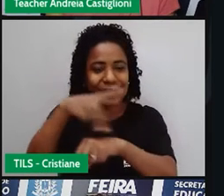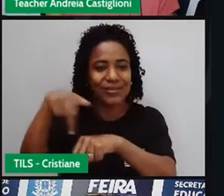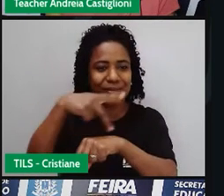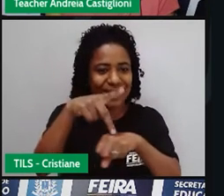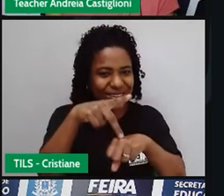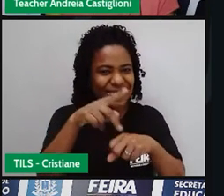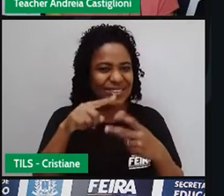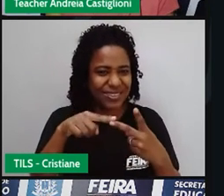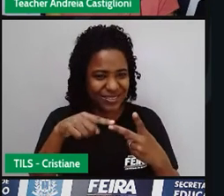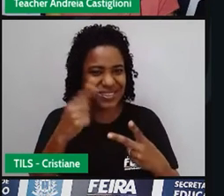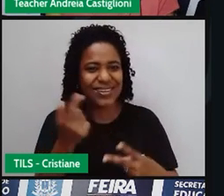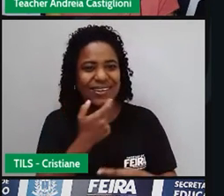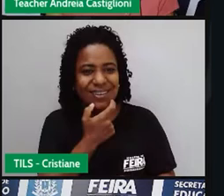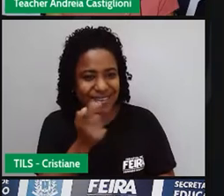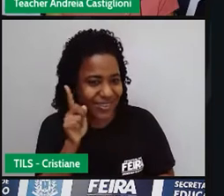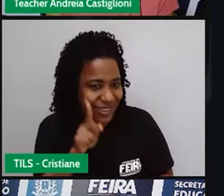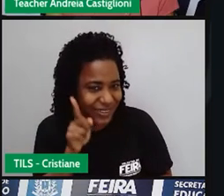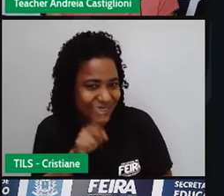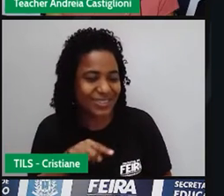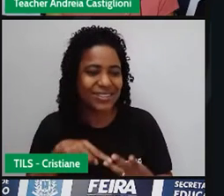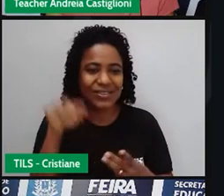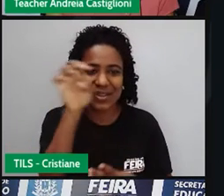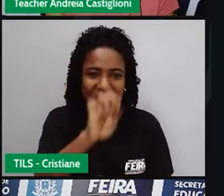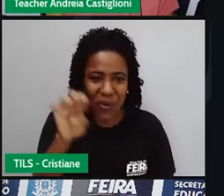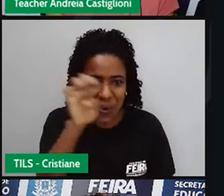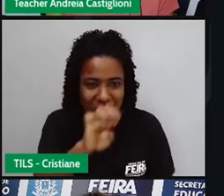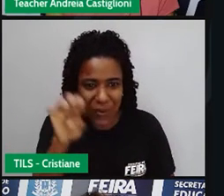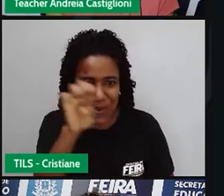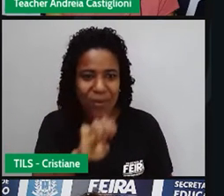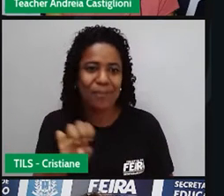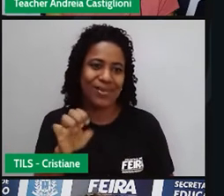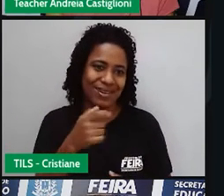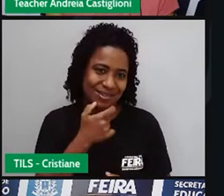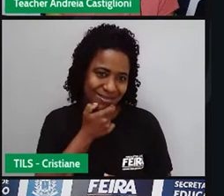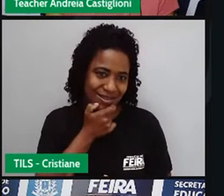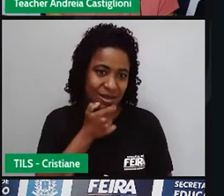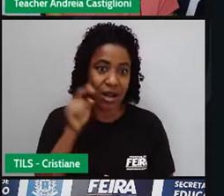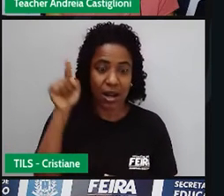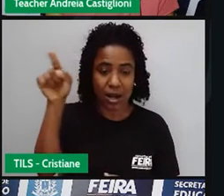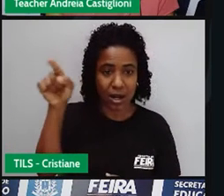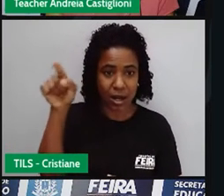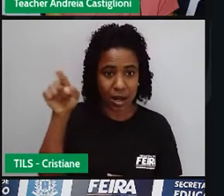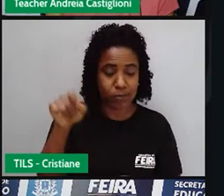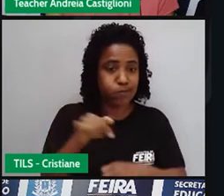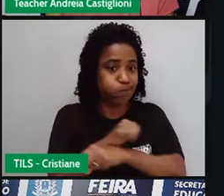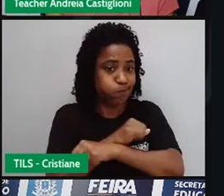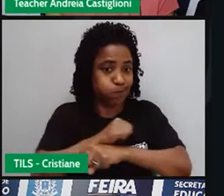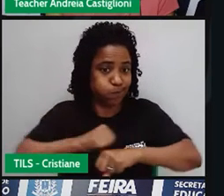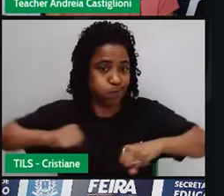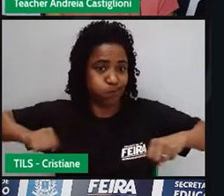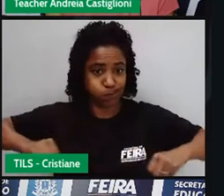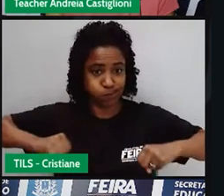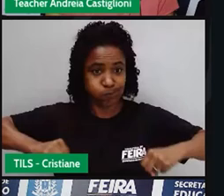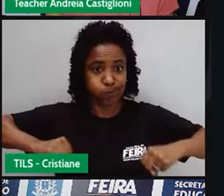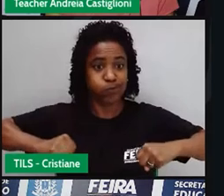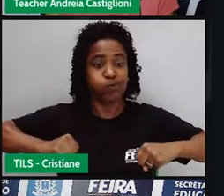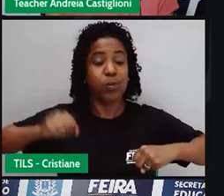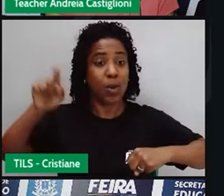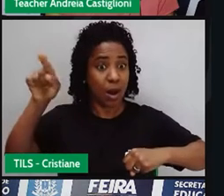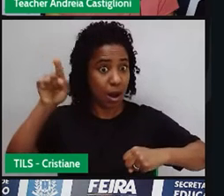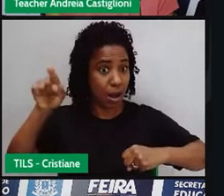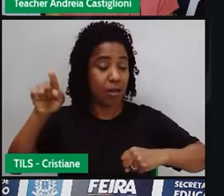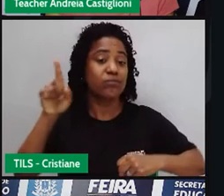destacamos porque está muito relacionado ao tamanho das pessoas a Unidos pensa